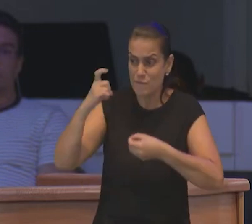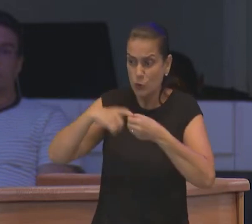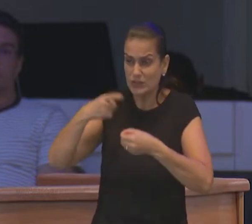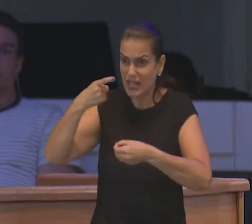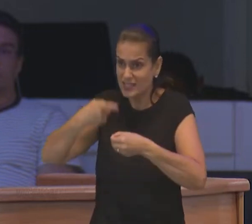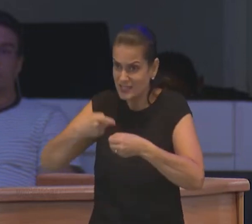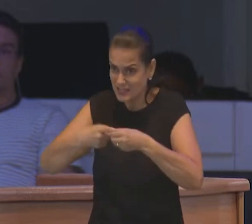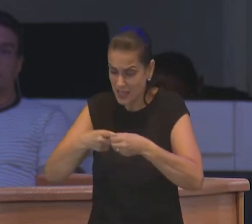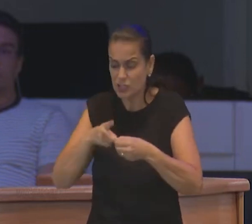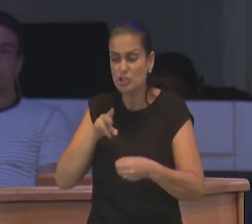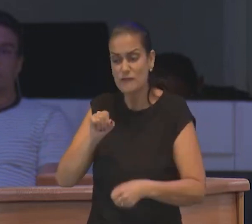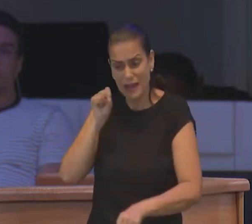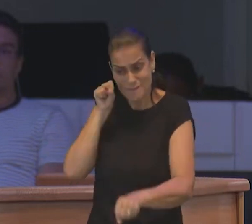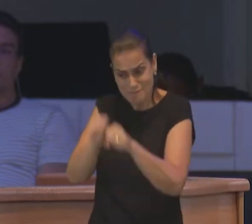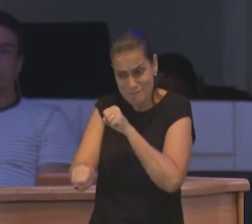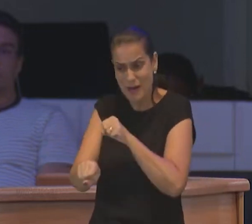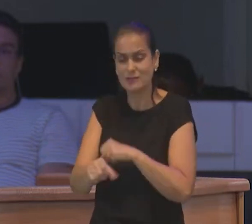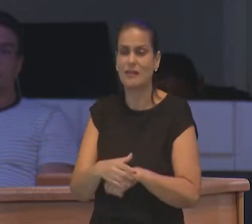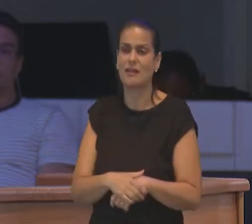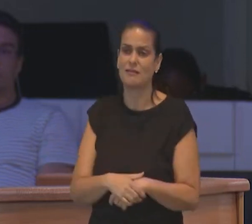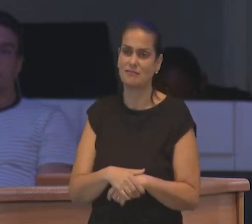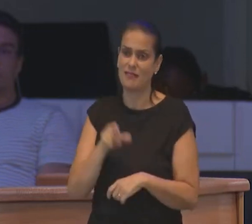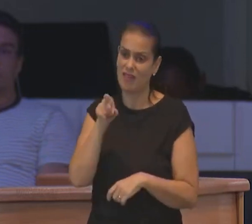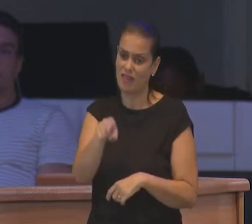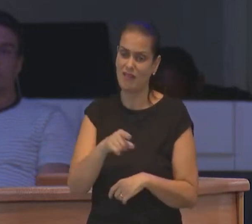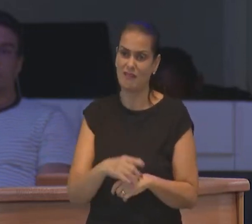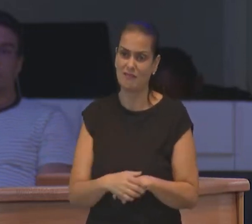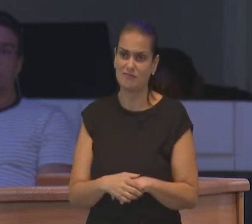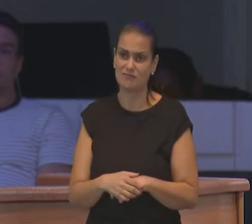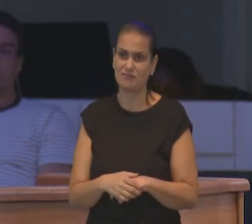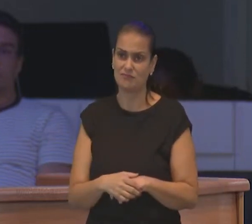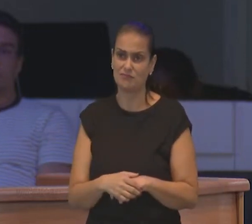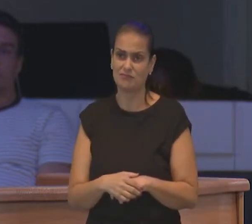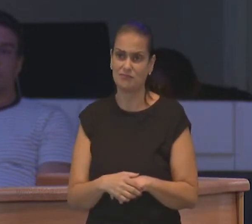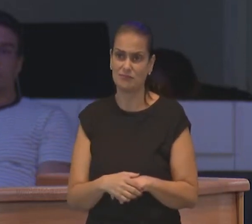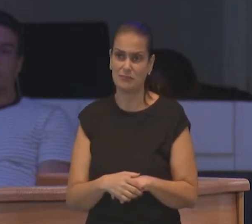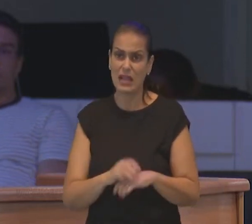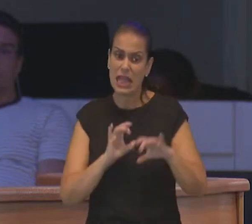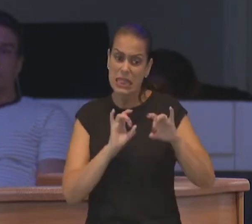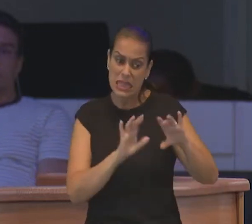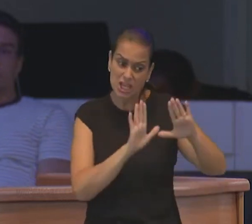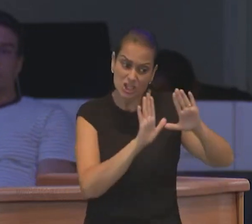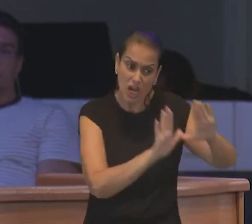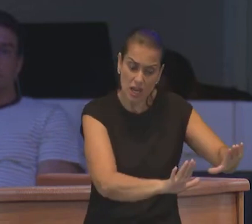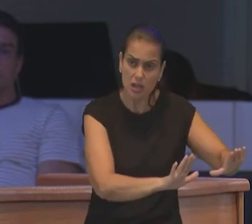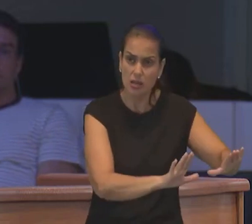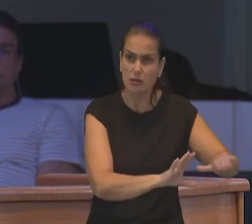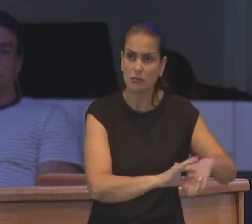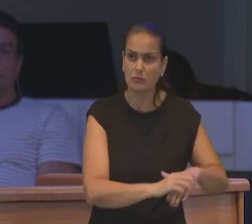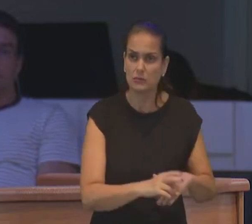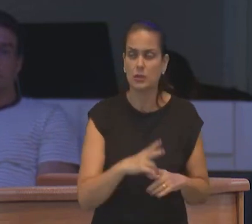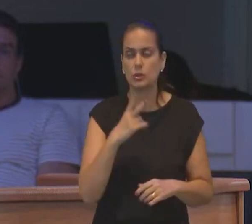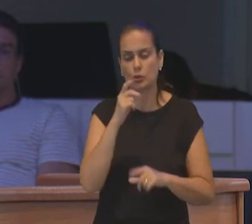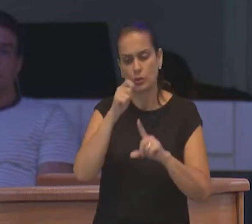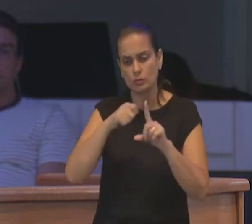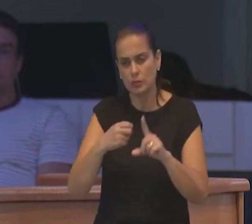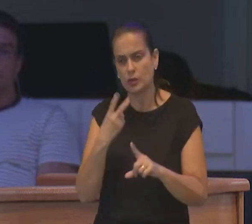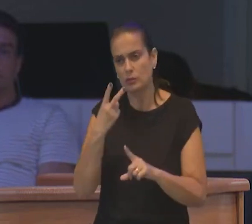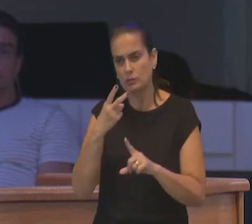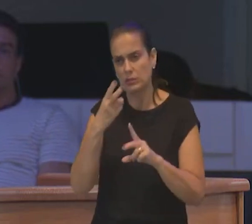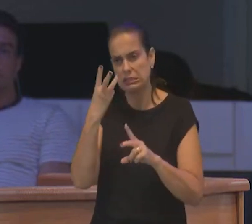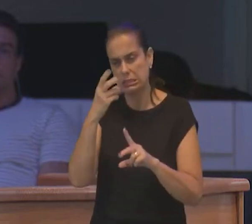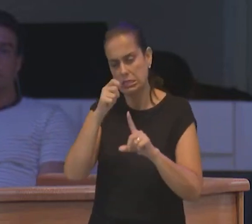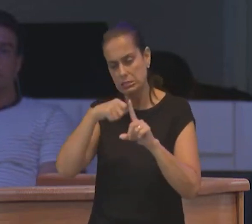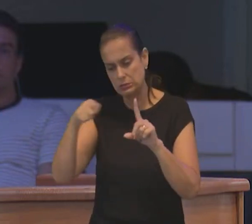ele vir para Mossoró, vão matar ele. Passou um mês, passou 2 meses, passou